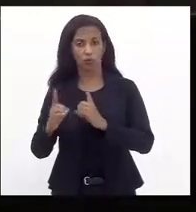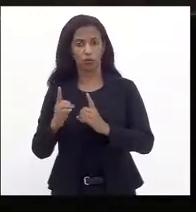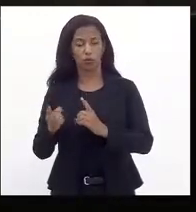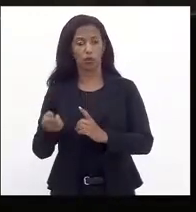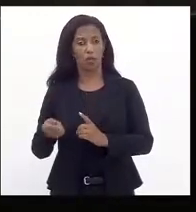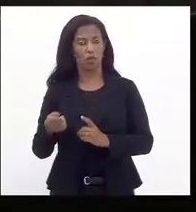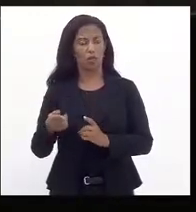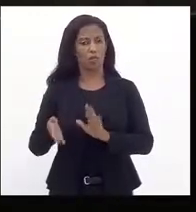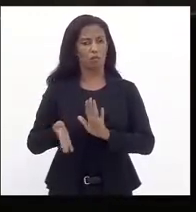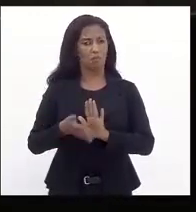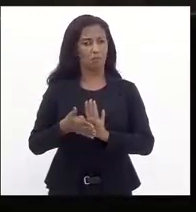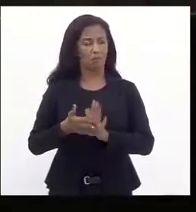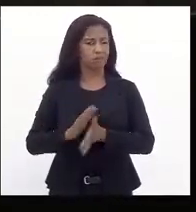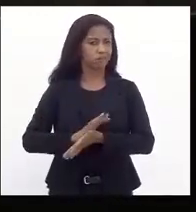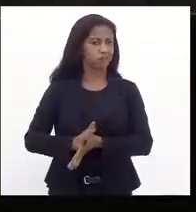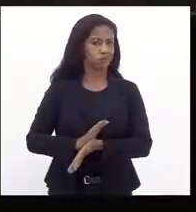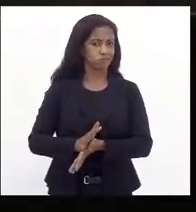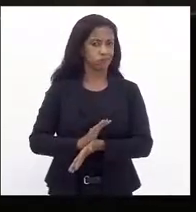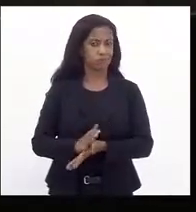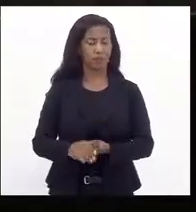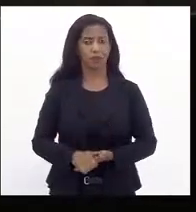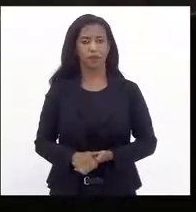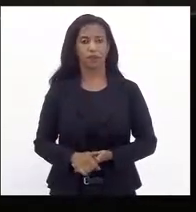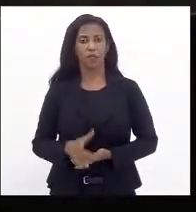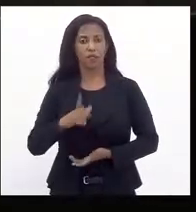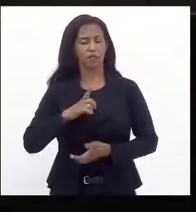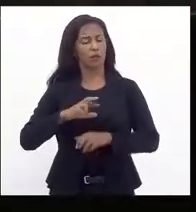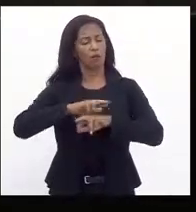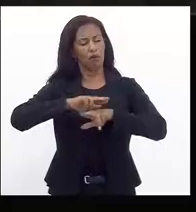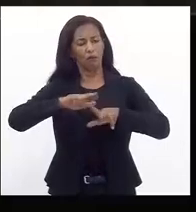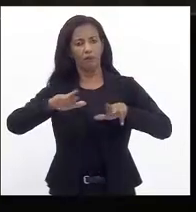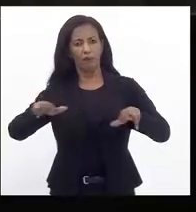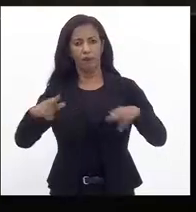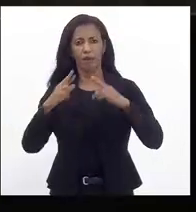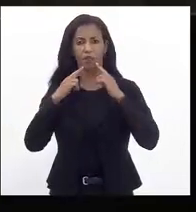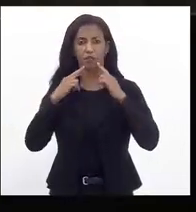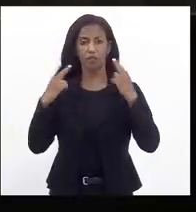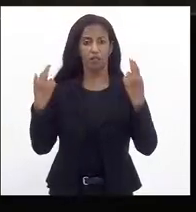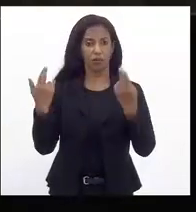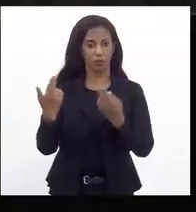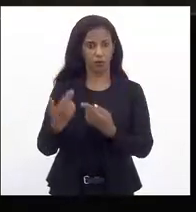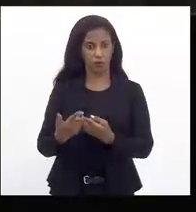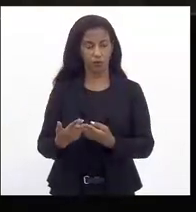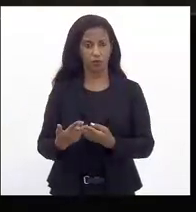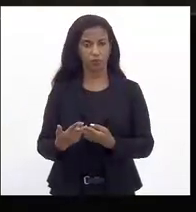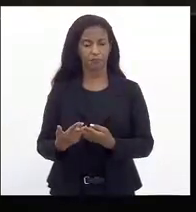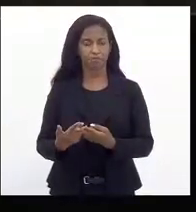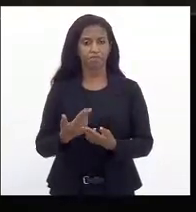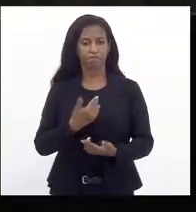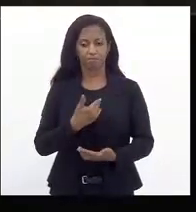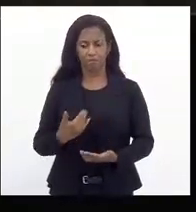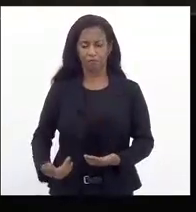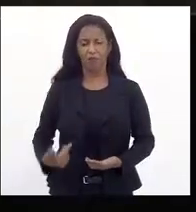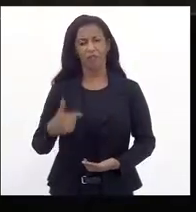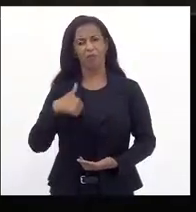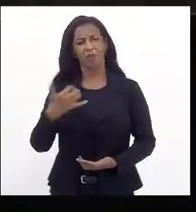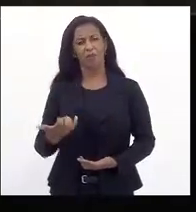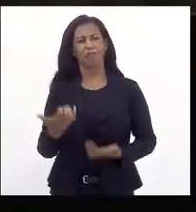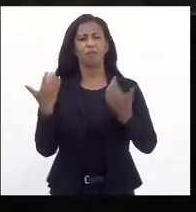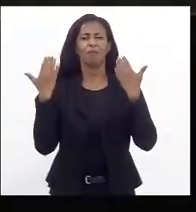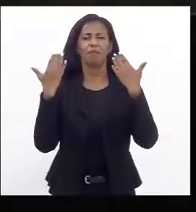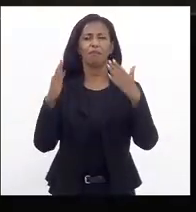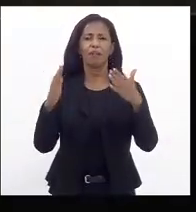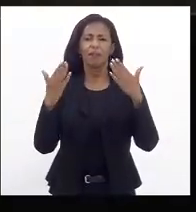Esse pacote de maldade tivemos várias audiências públicas e eu queria aqui parabenizar